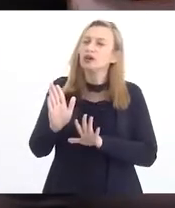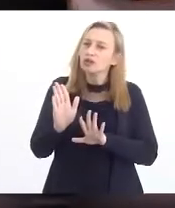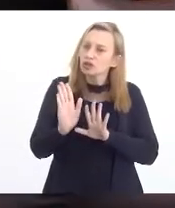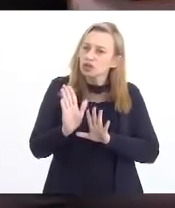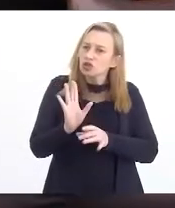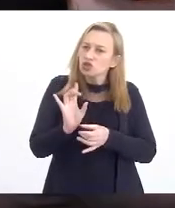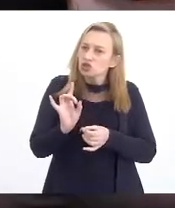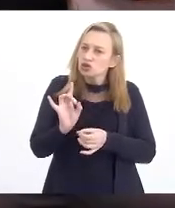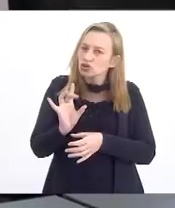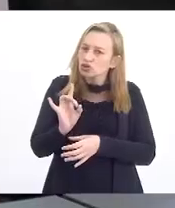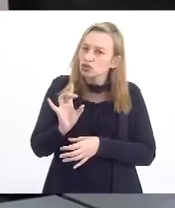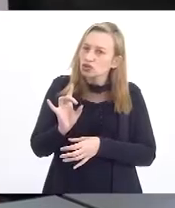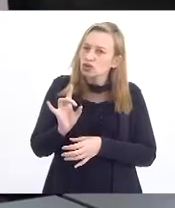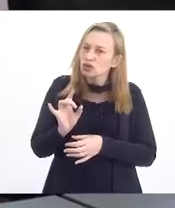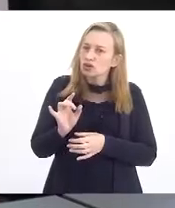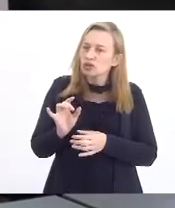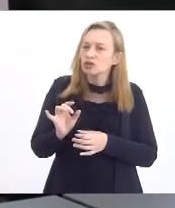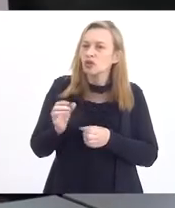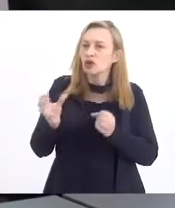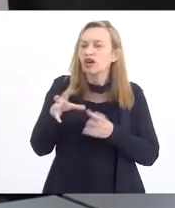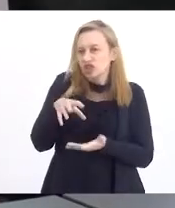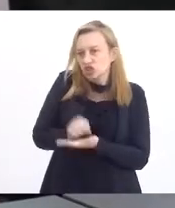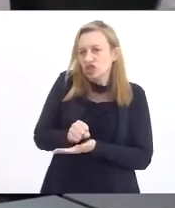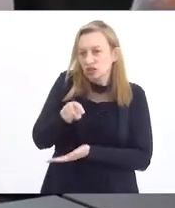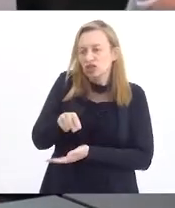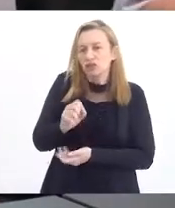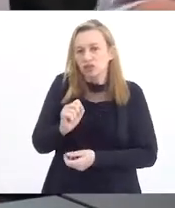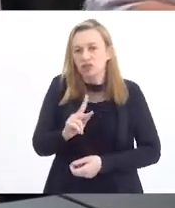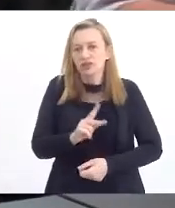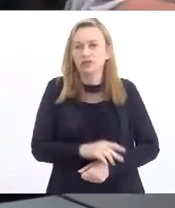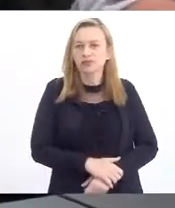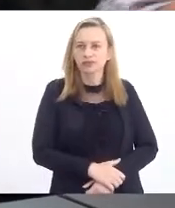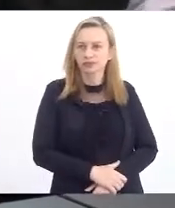aqui. É que era um dos itens que estava ali. Fazendo registro. Perfeito.